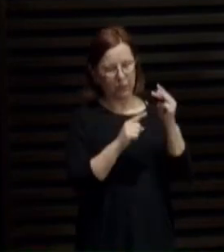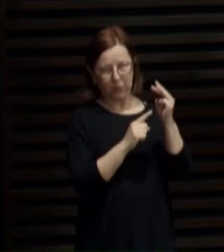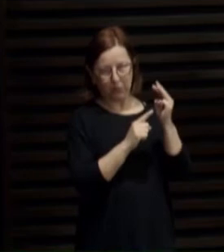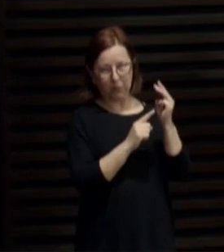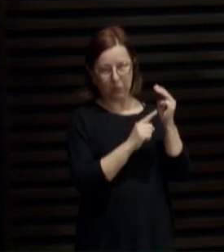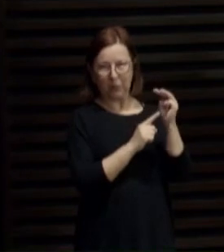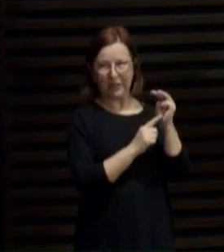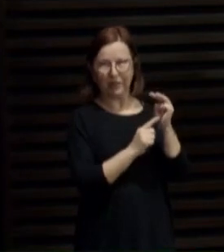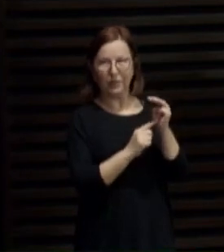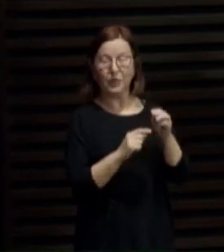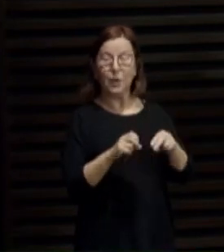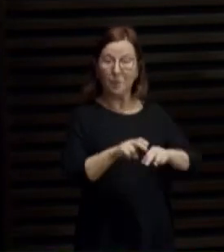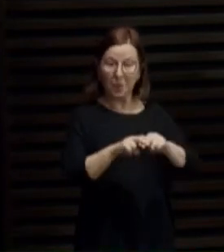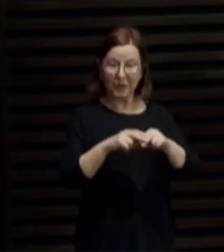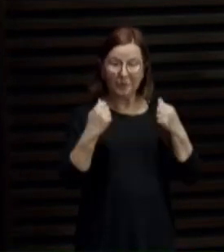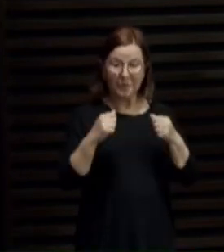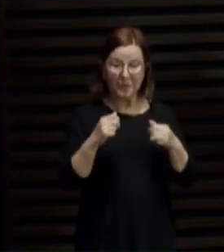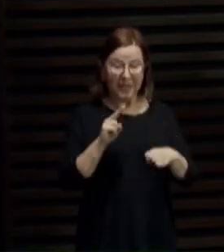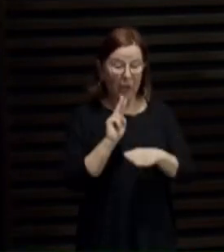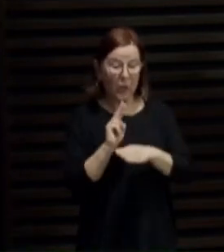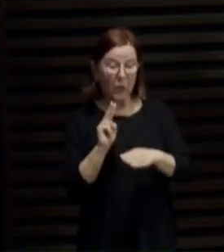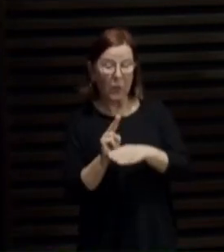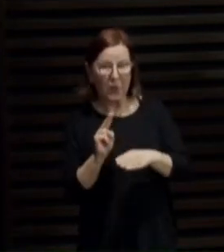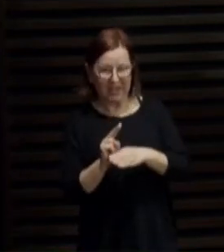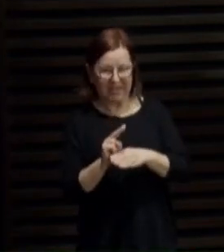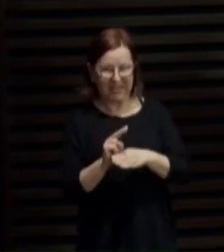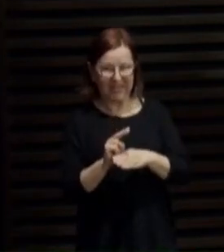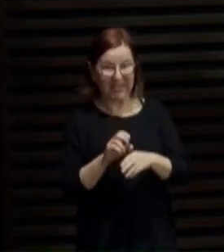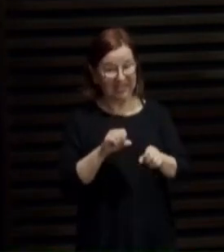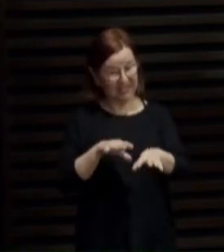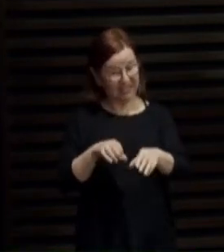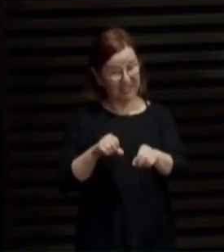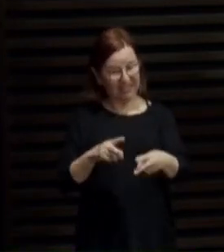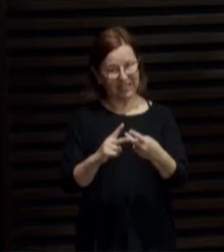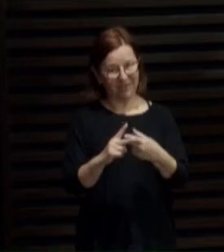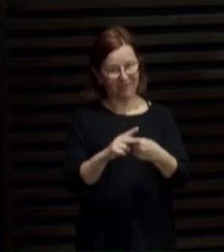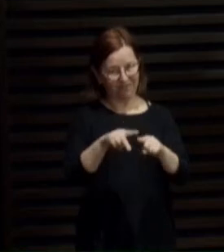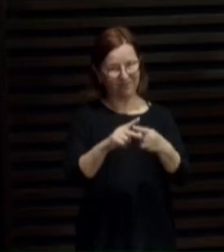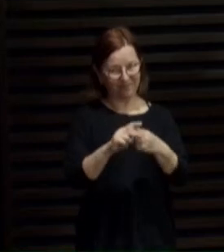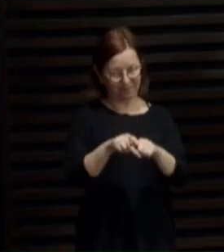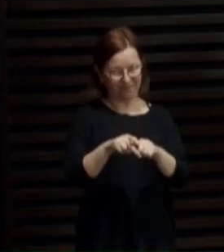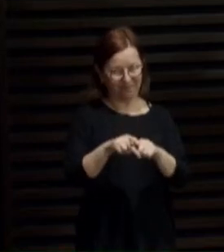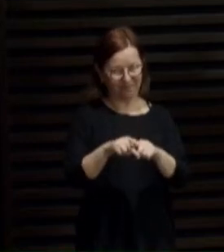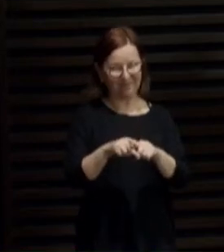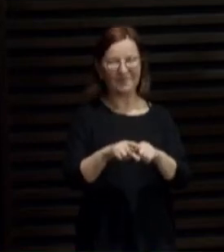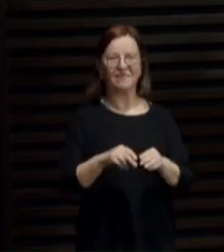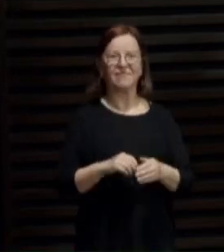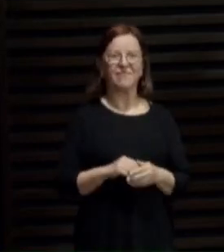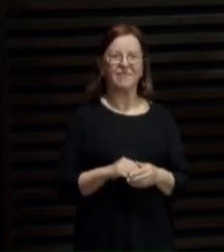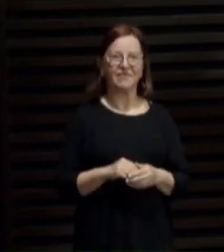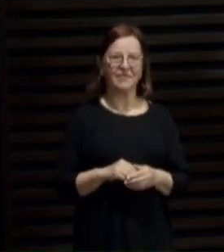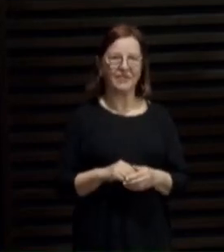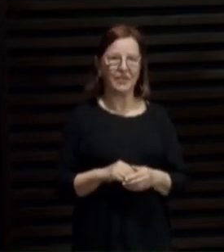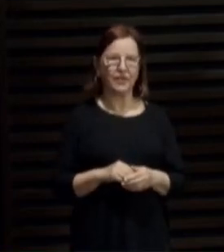cuidados na igreja e disciplina para o tratamento da cultura espiritual da comunidade.